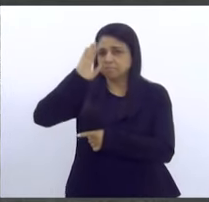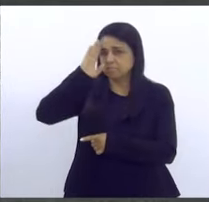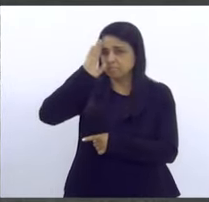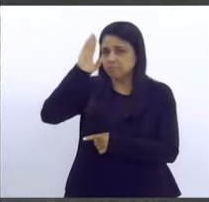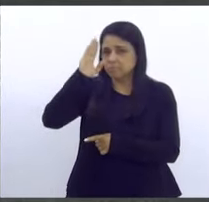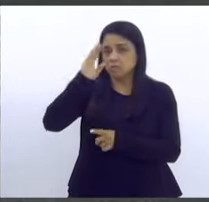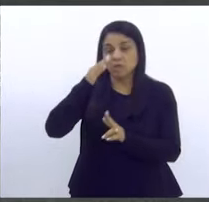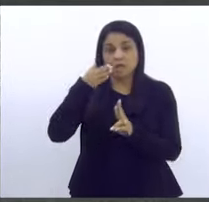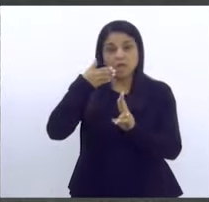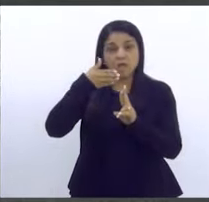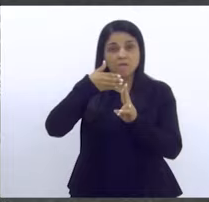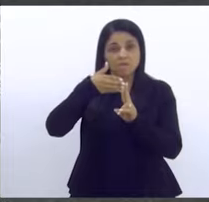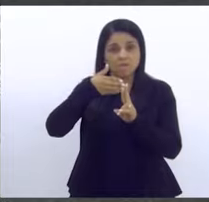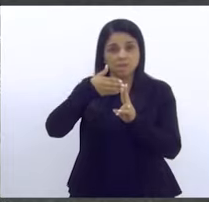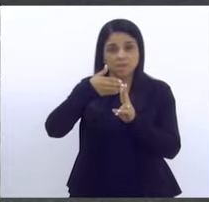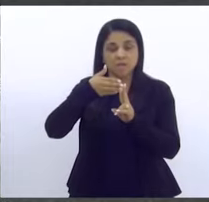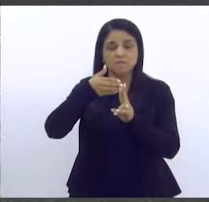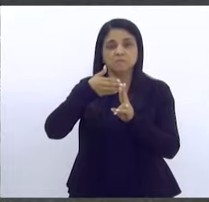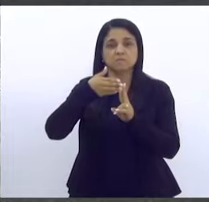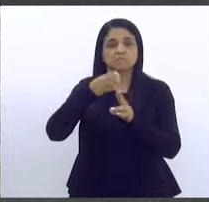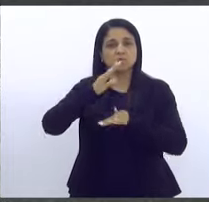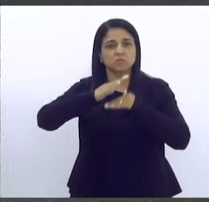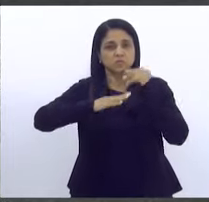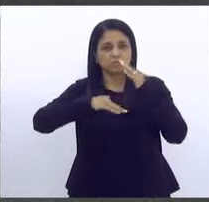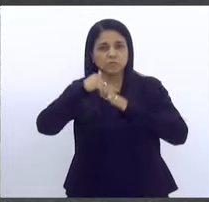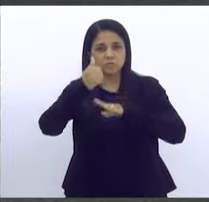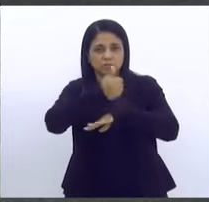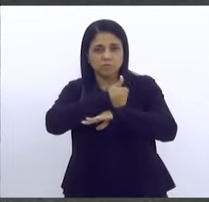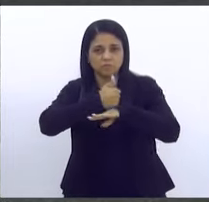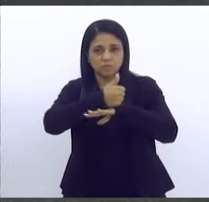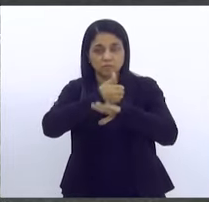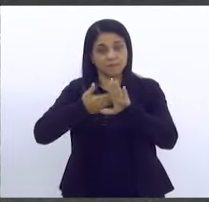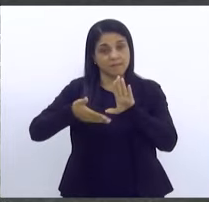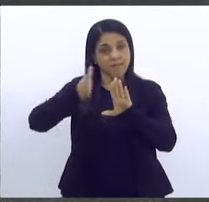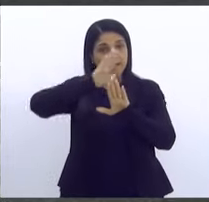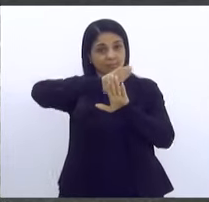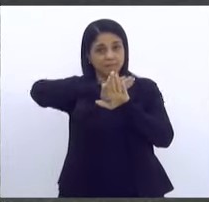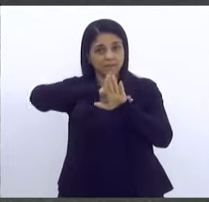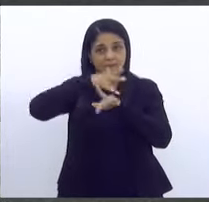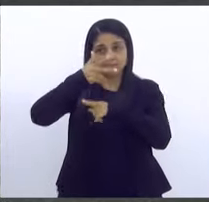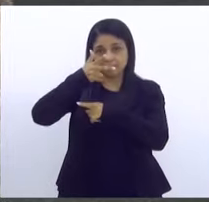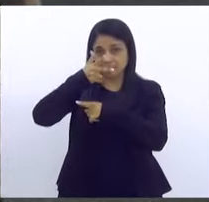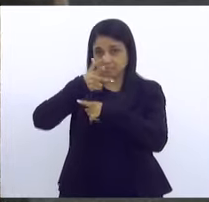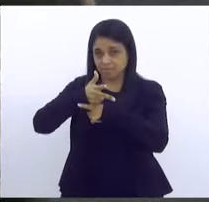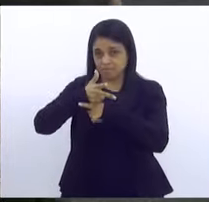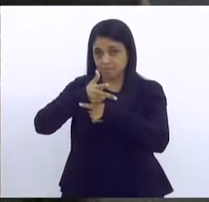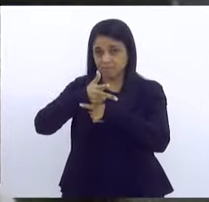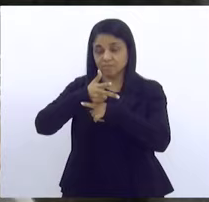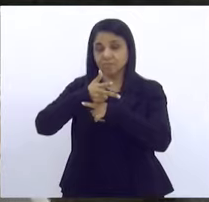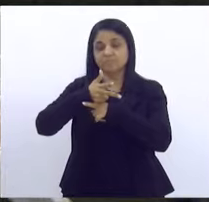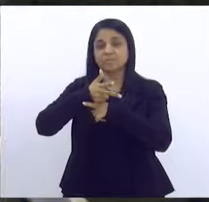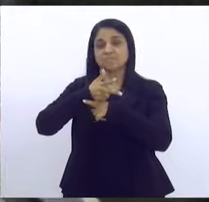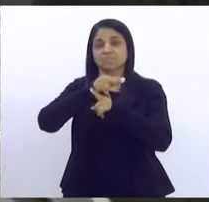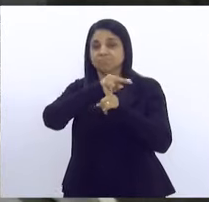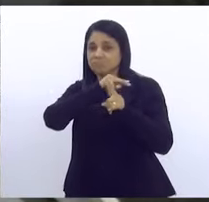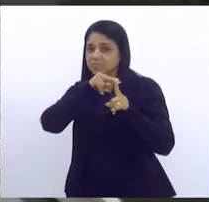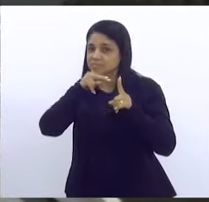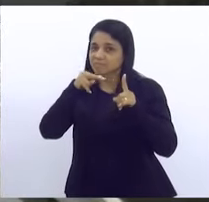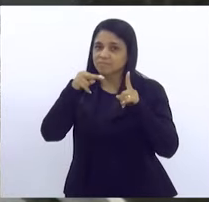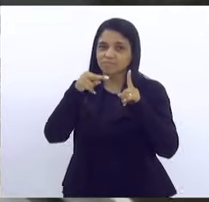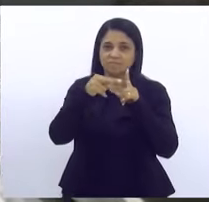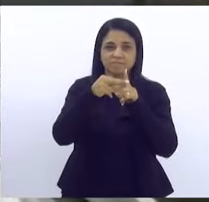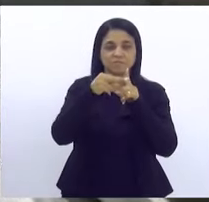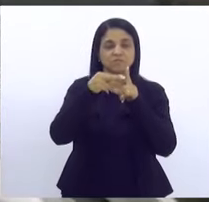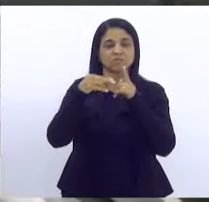se refere à produção, aos profissionais que se localizam atrás das câmeras e que determinam a perspectiva do enquadramento, o encaminhar